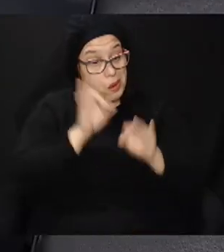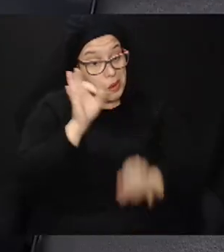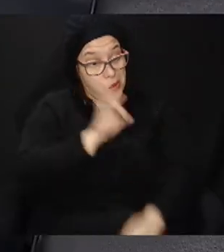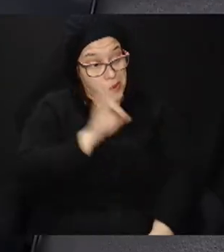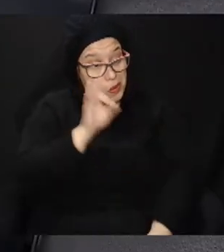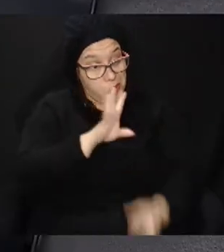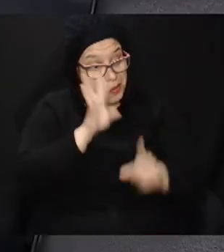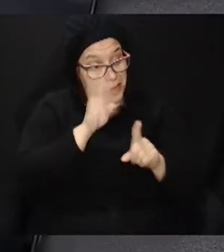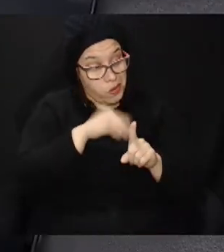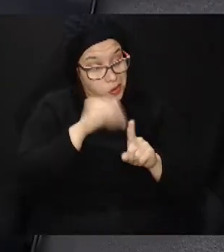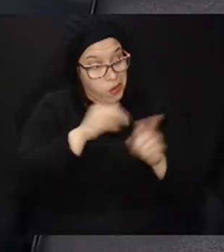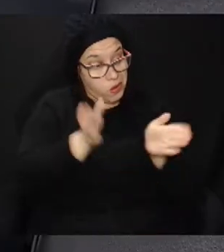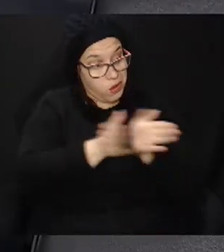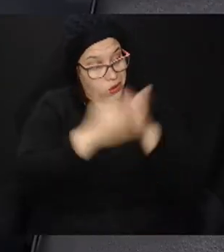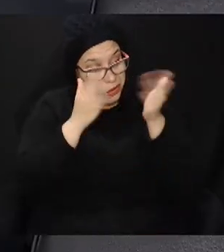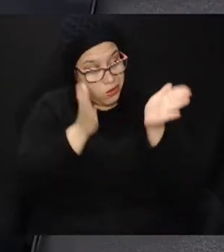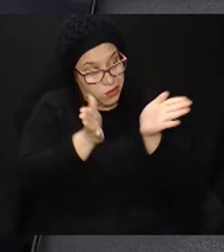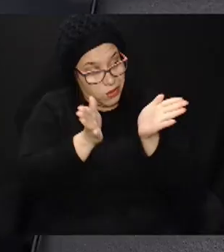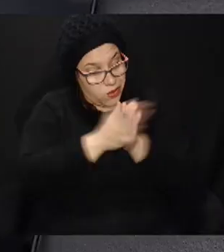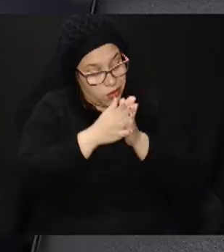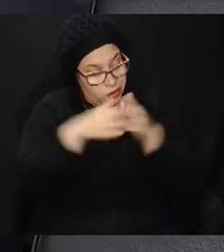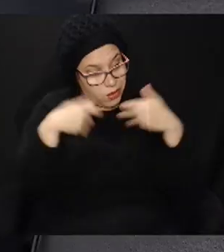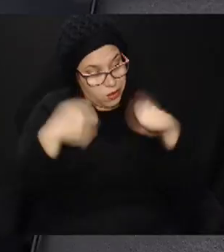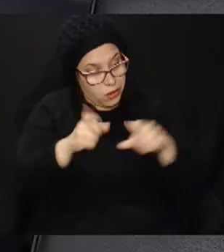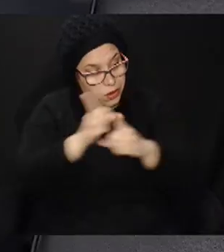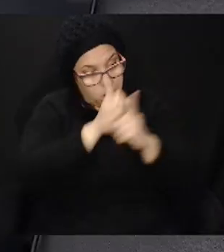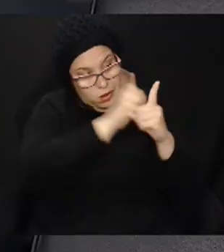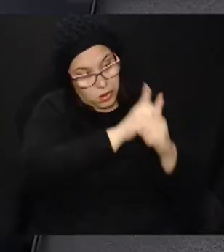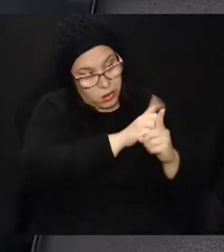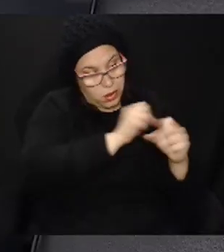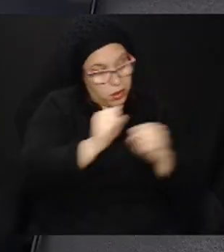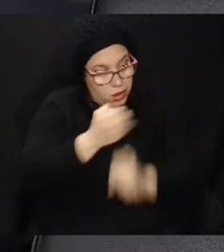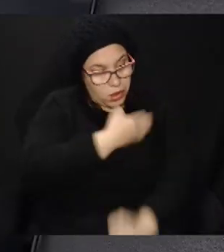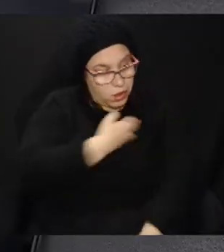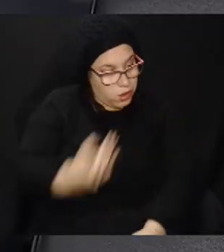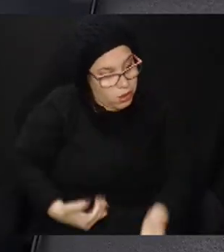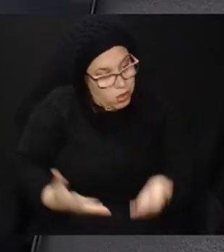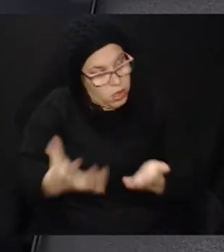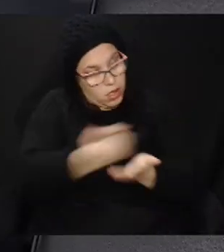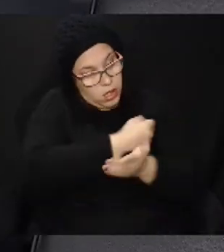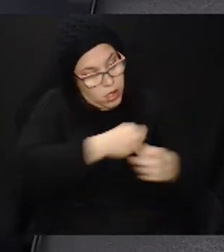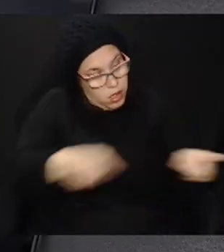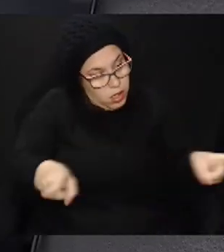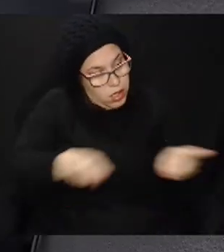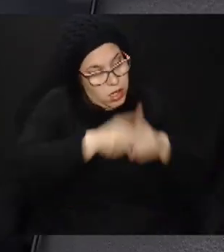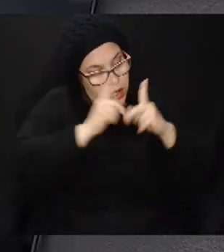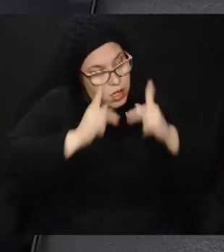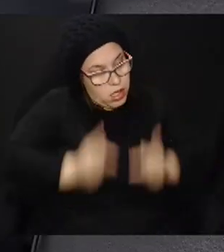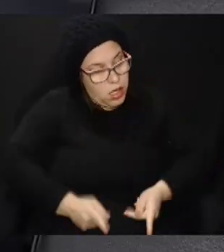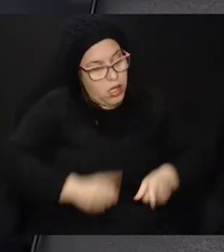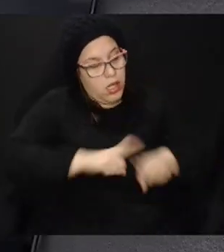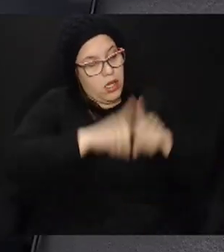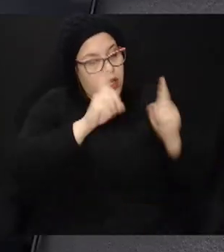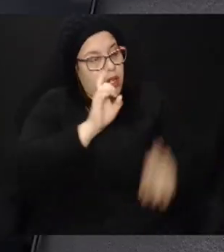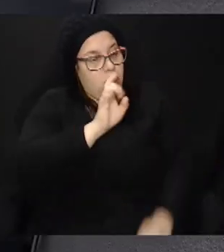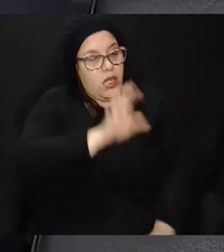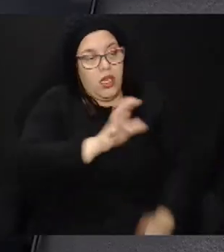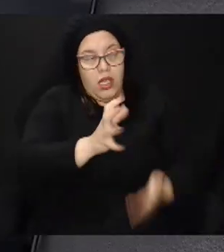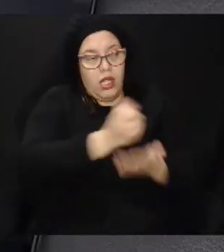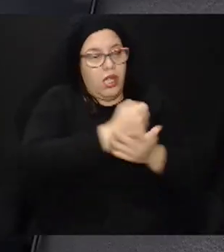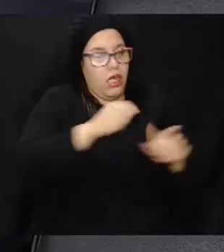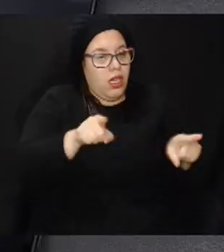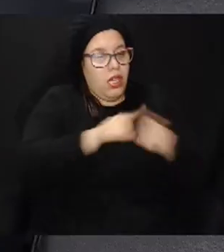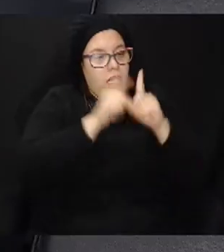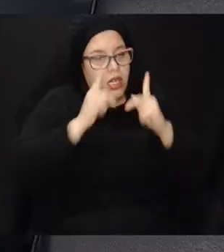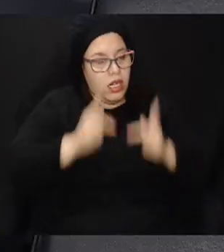precisando realmente de atenção do poder público para resgatar a dignidade humana e mais, não apenas resgatar a dignidade humana,